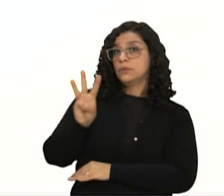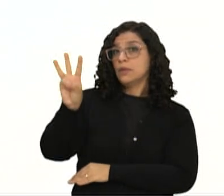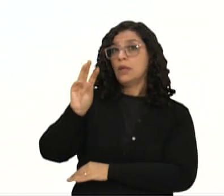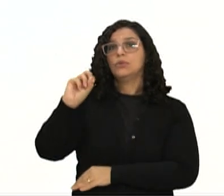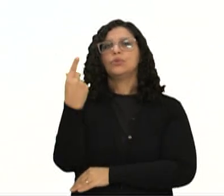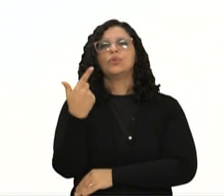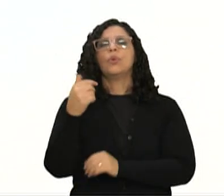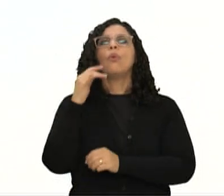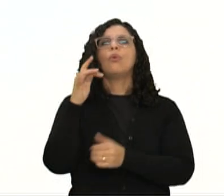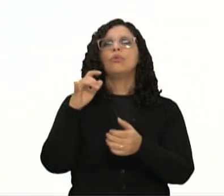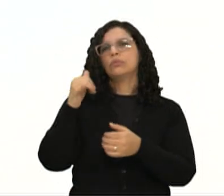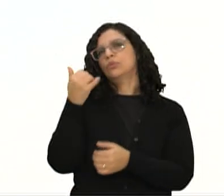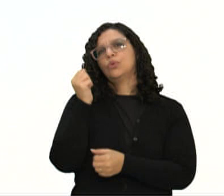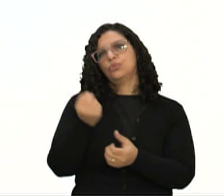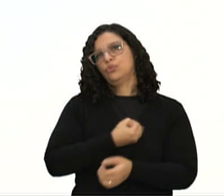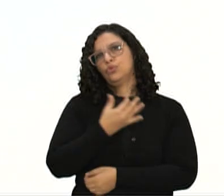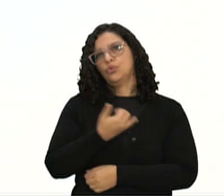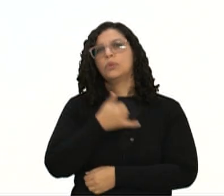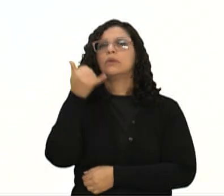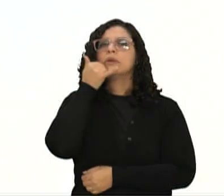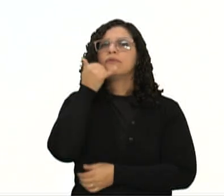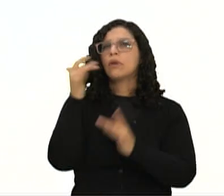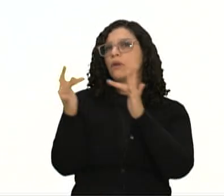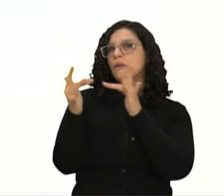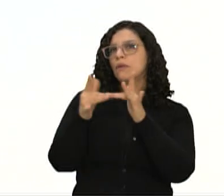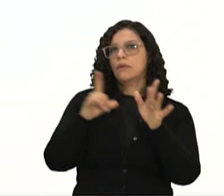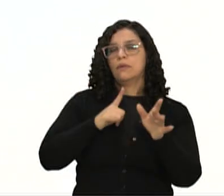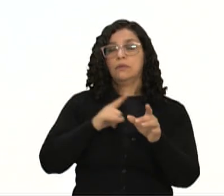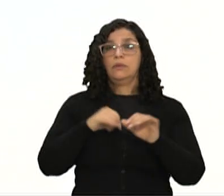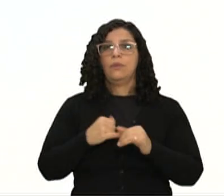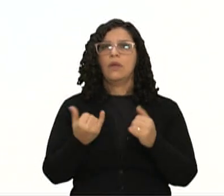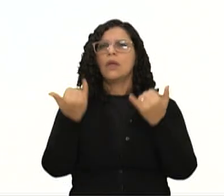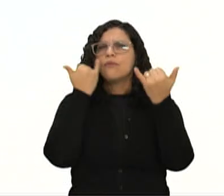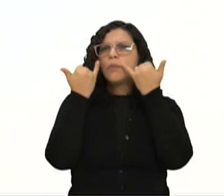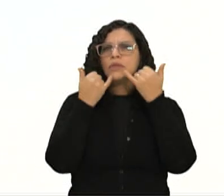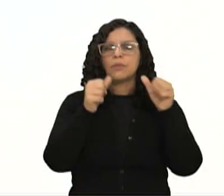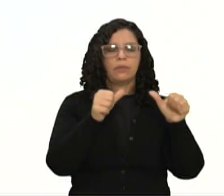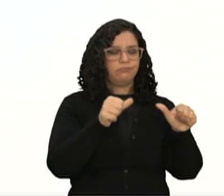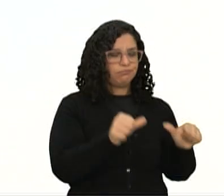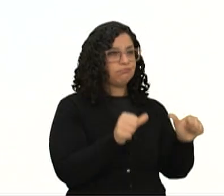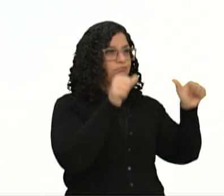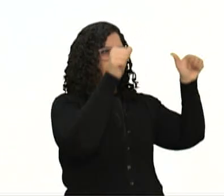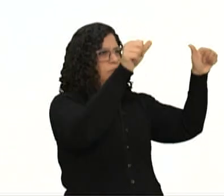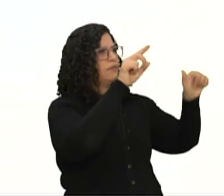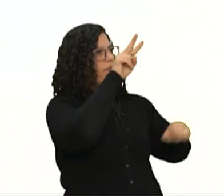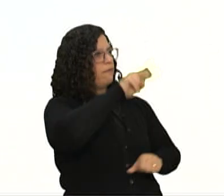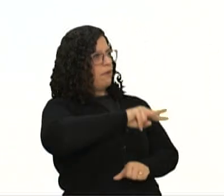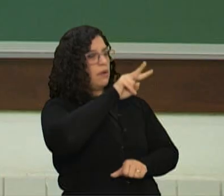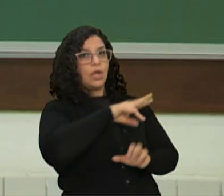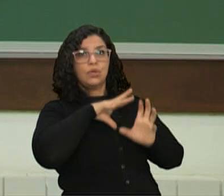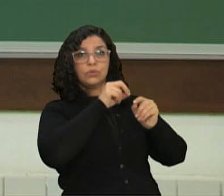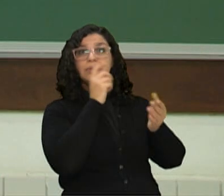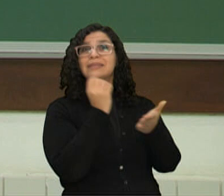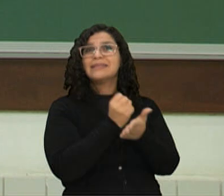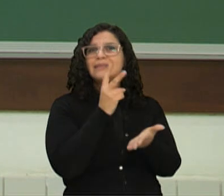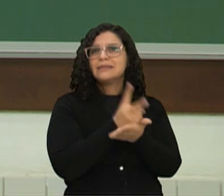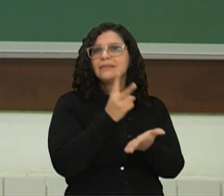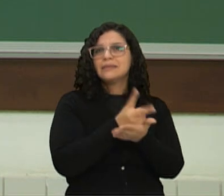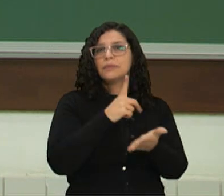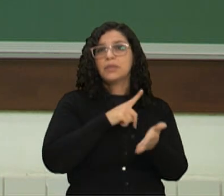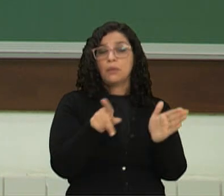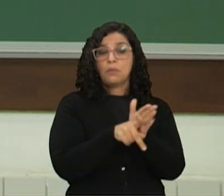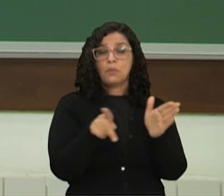contato. Então, ali ele vai ter essas informações, né? Lembrem que num poster campaign, numa campanha publicitária, sempre vai ter